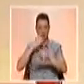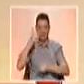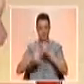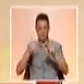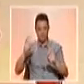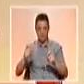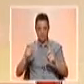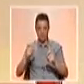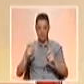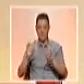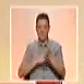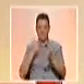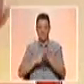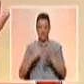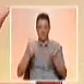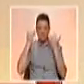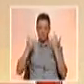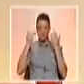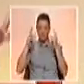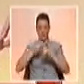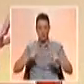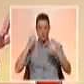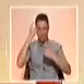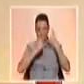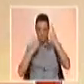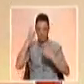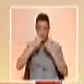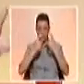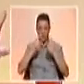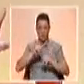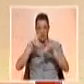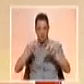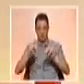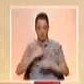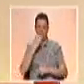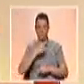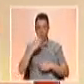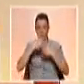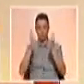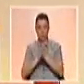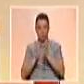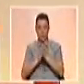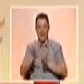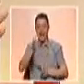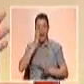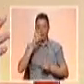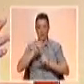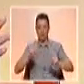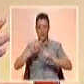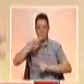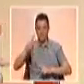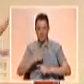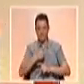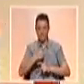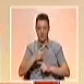pessoas, a falta de informação e o não pensar. Estamos a lavar uma fruta, estamos a lavar vegetais, toda essa água não deve ir para o